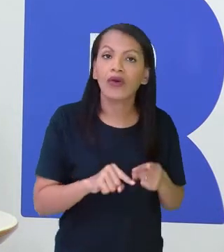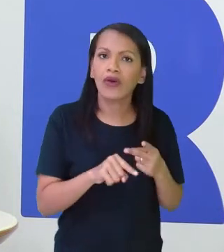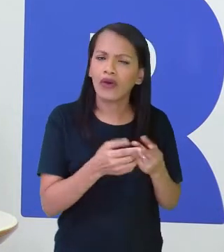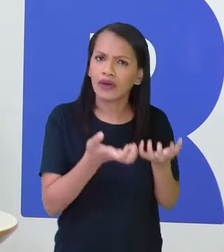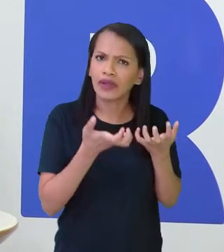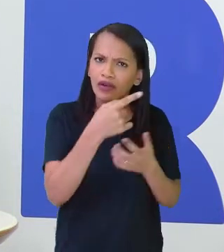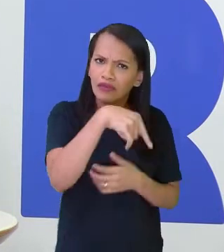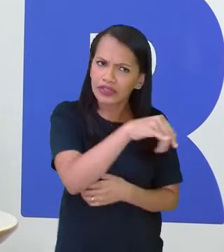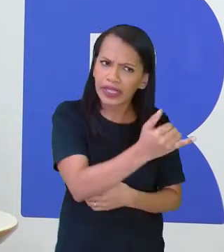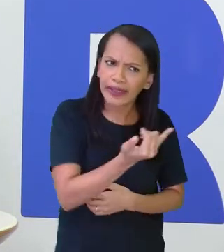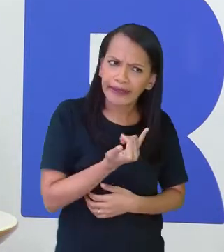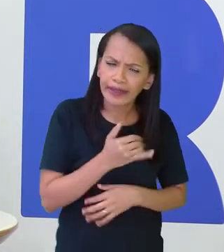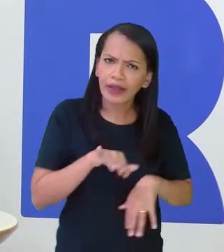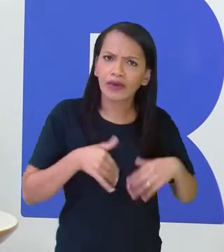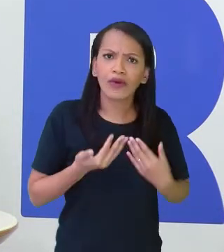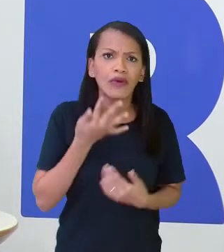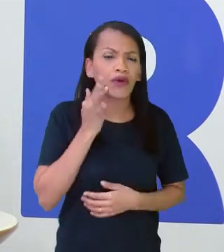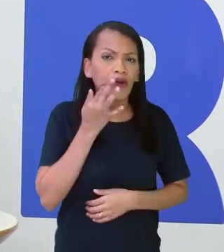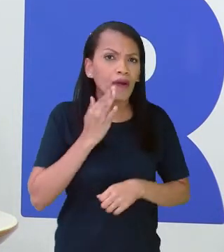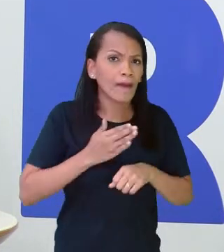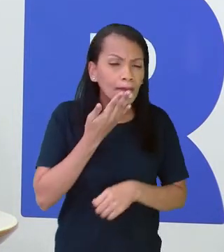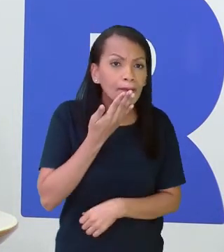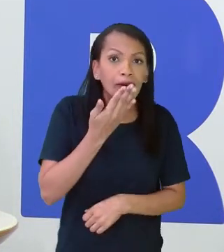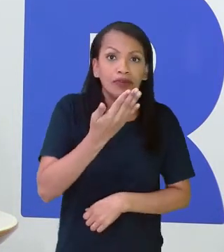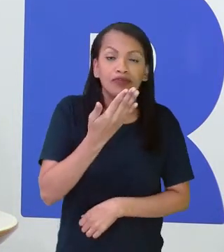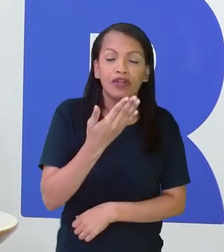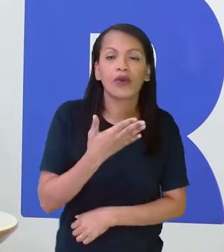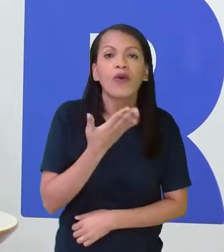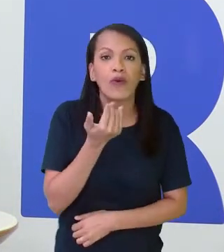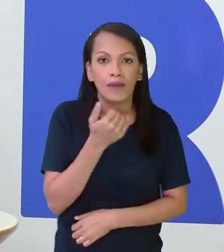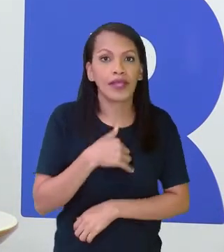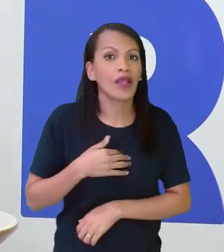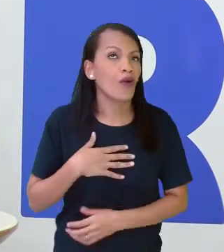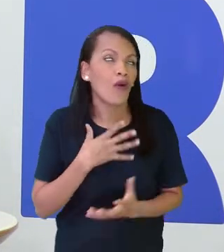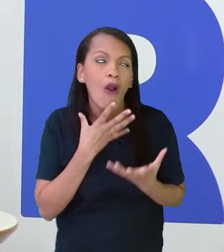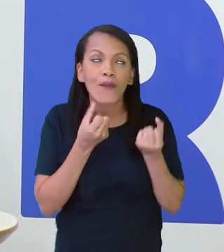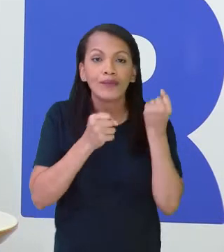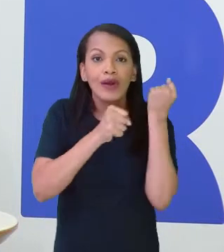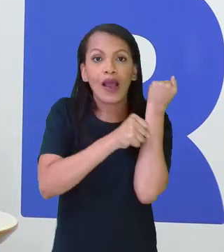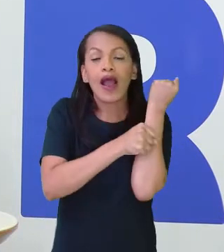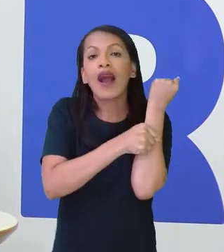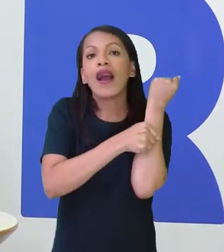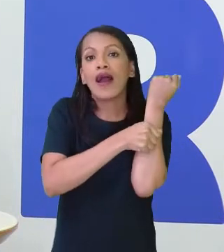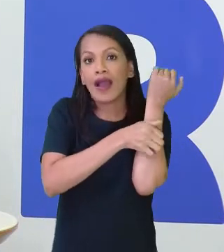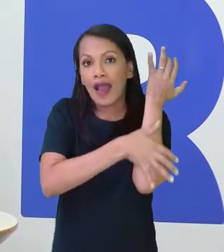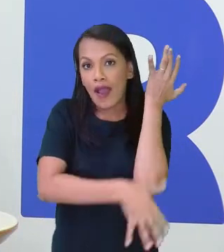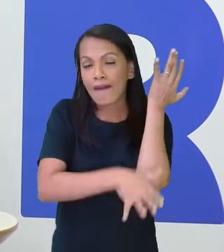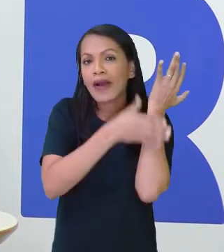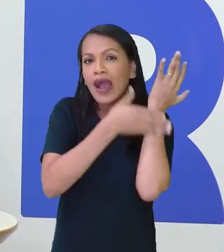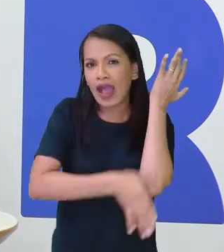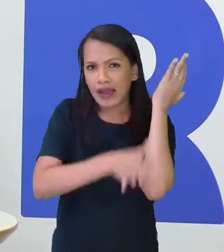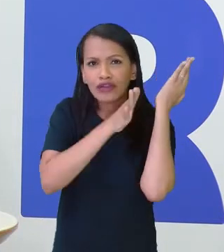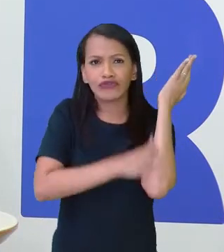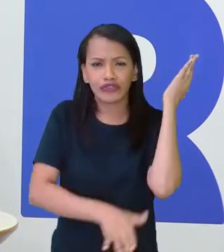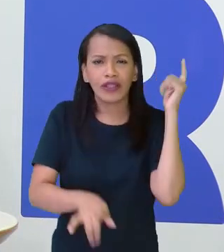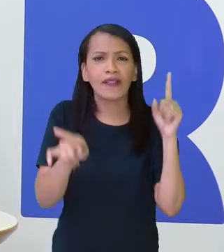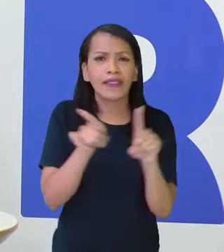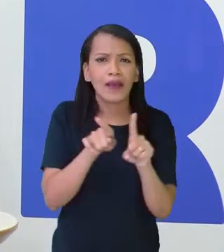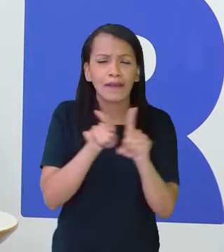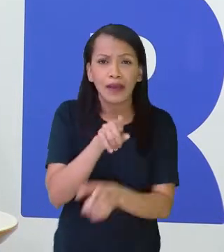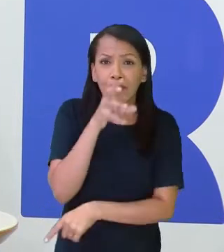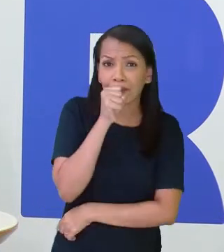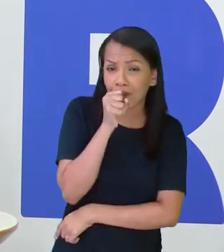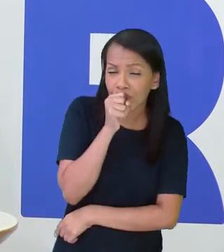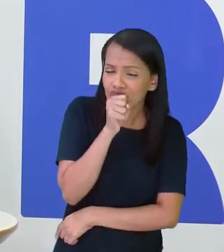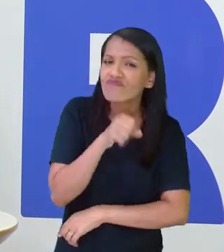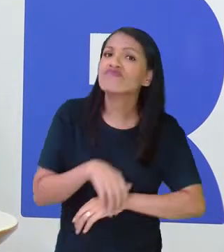que vocês digam qual a fruta que vocês preferem comer. Eu gosto muito de abacaxi e laranja. Abacaxi e eu laranja. tenho um certo apego por essas duas